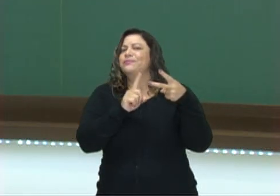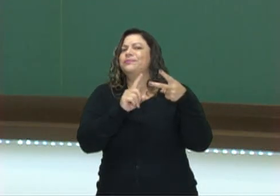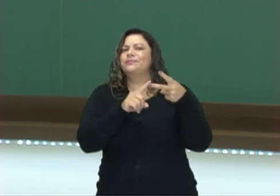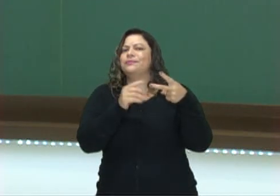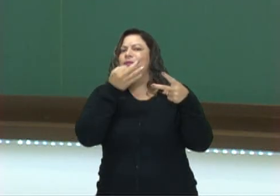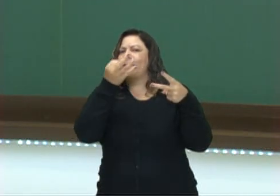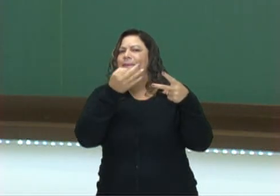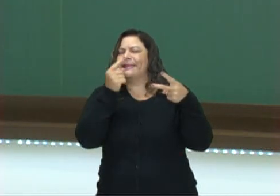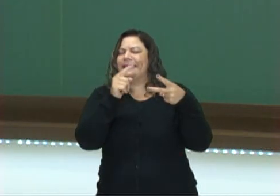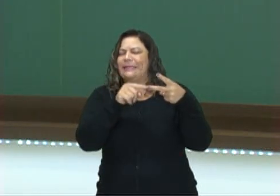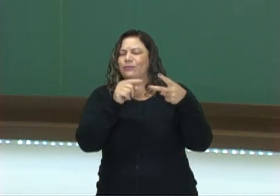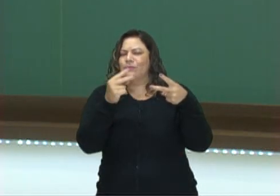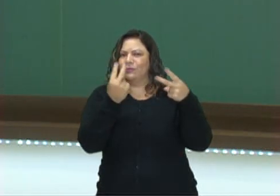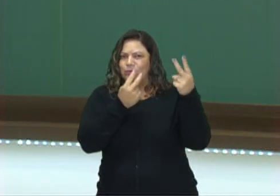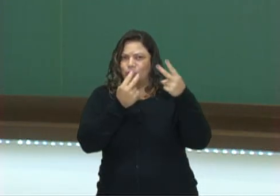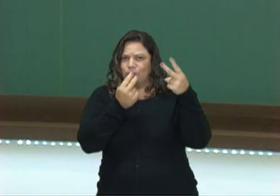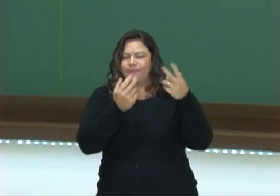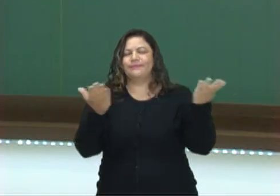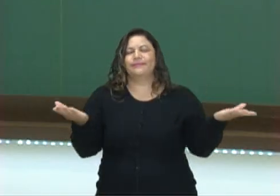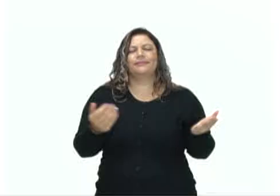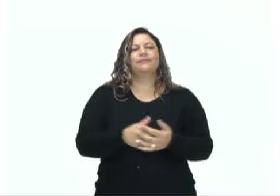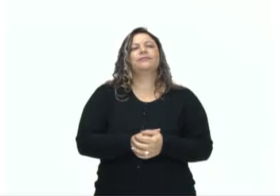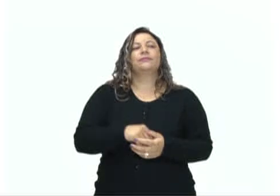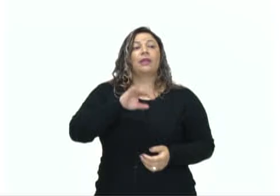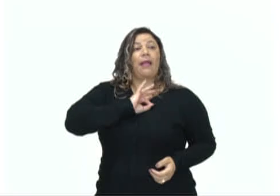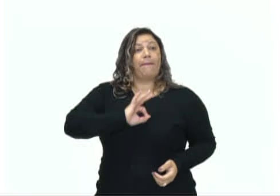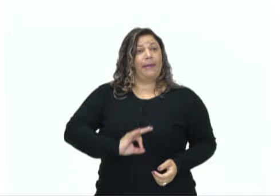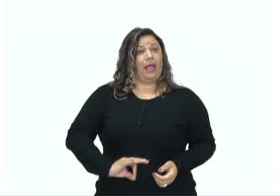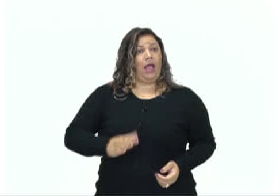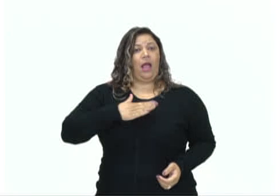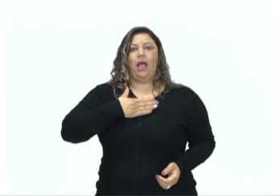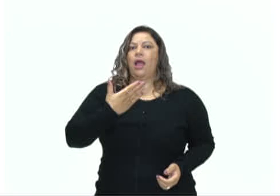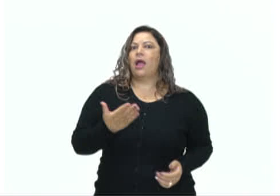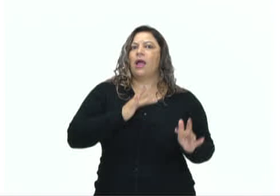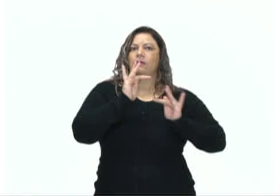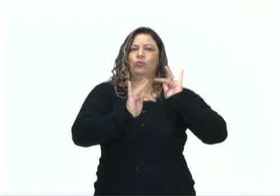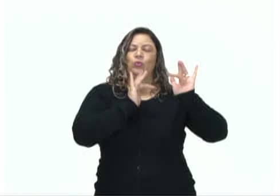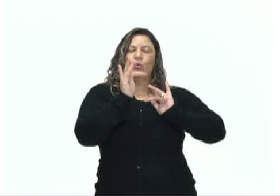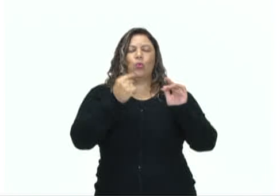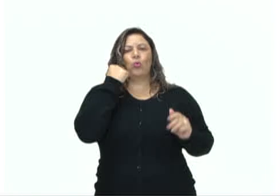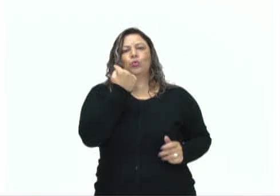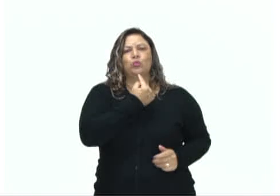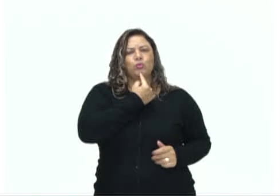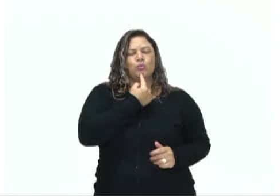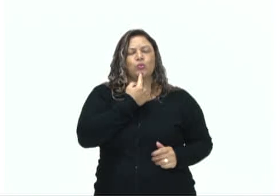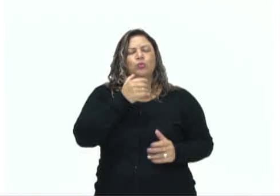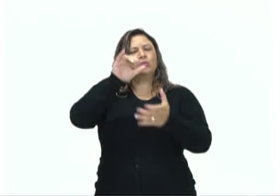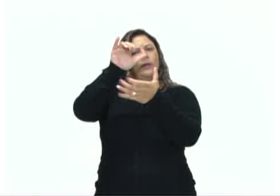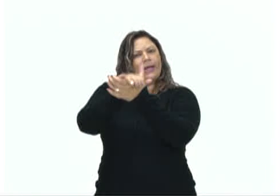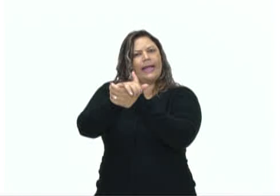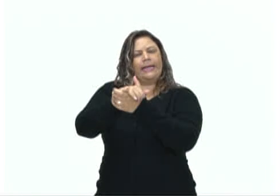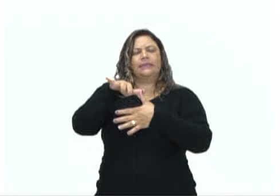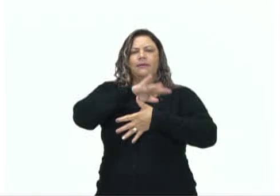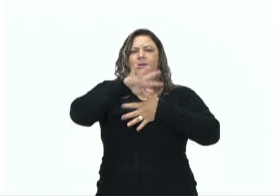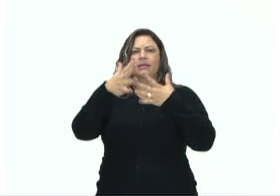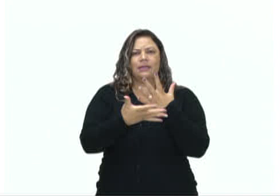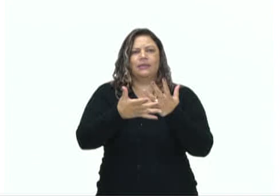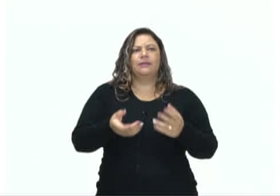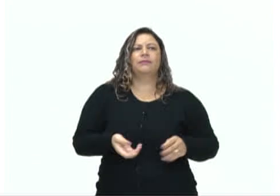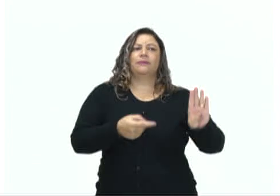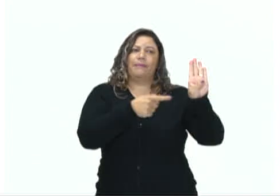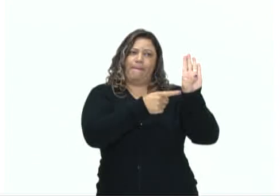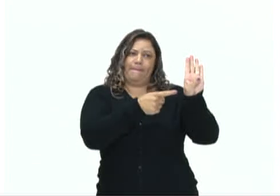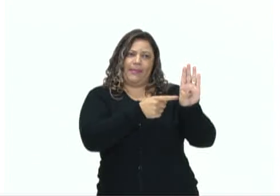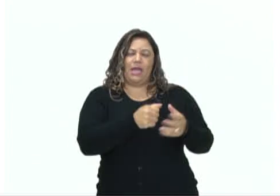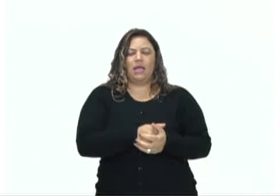opinião? Marcamos 2. Padre surpreende noivos surdos e celebra casamento em Libras. Letra B. Esse